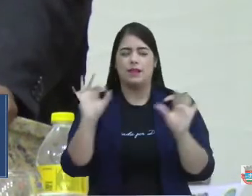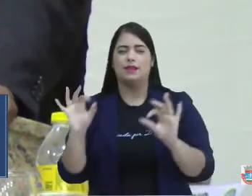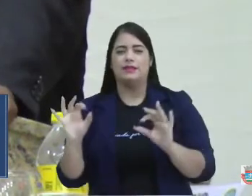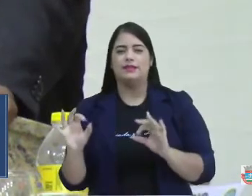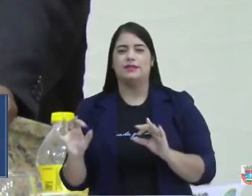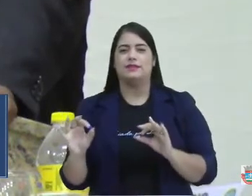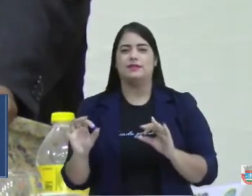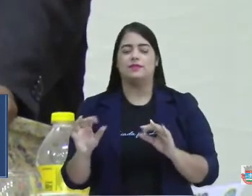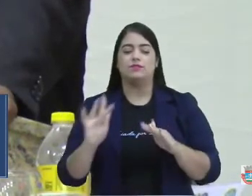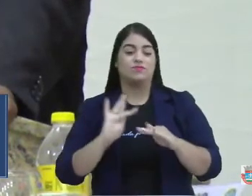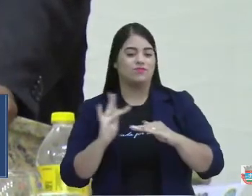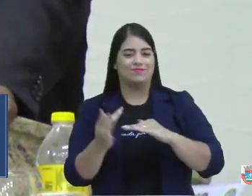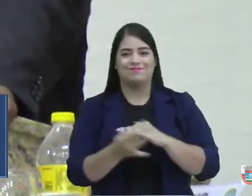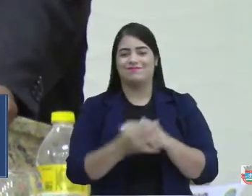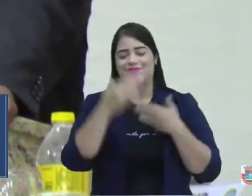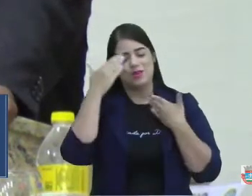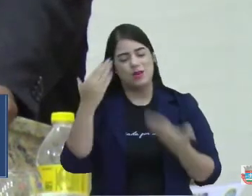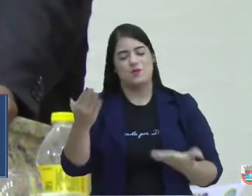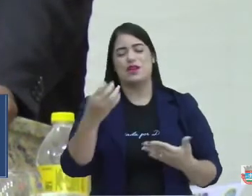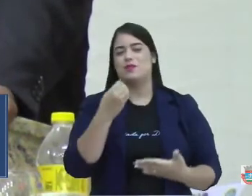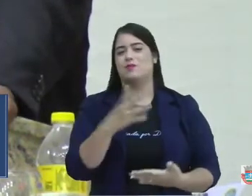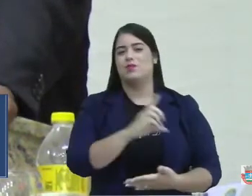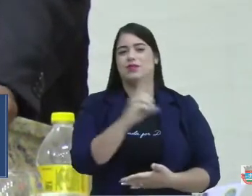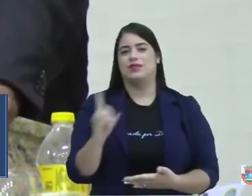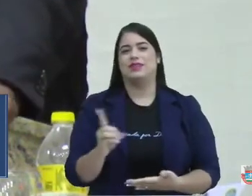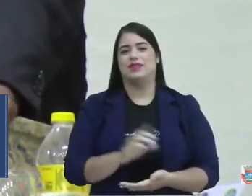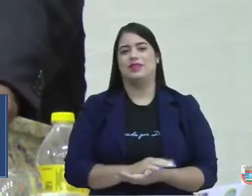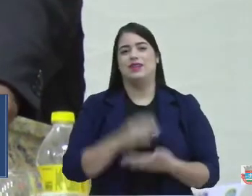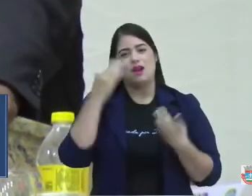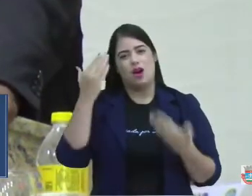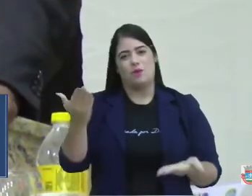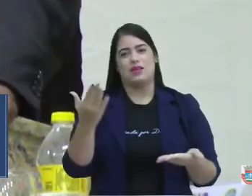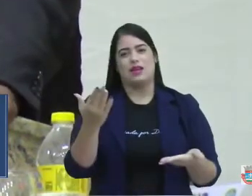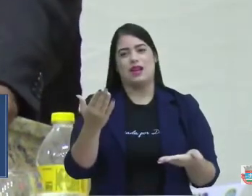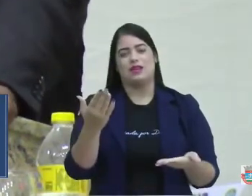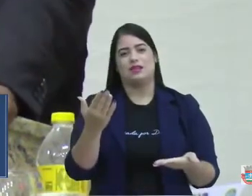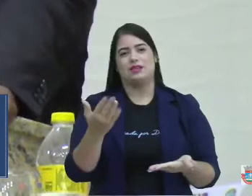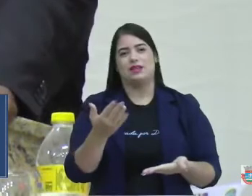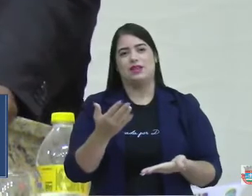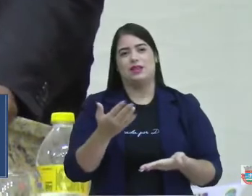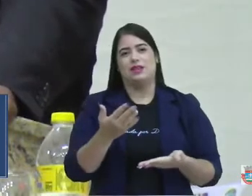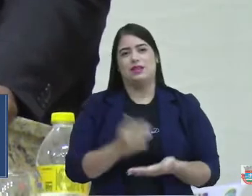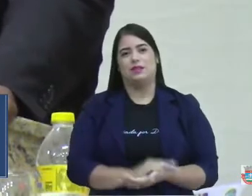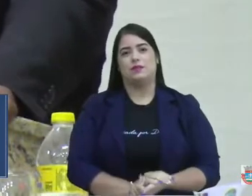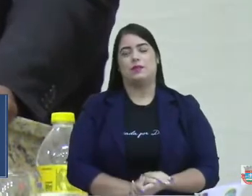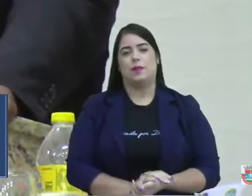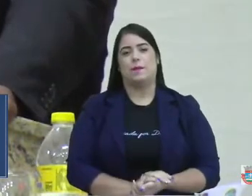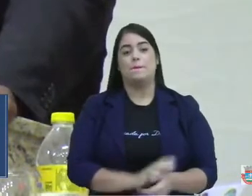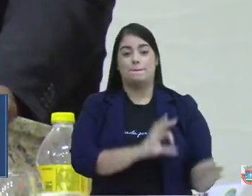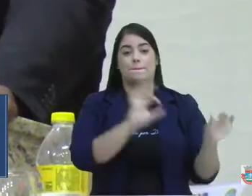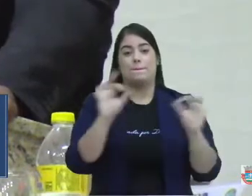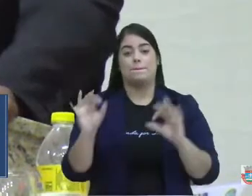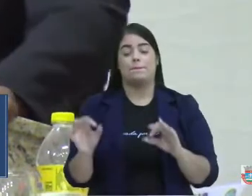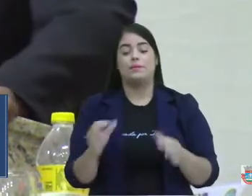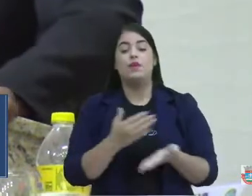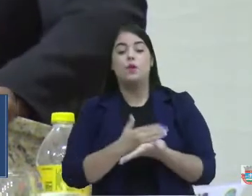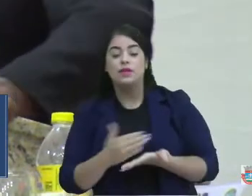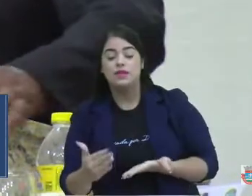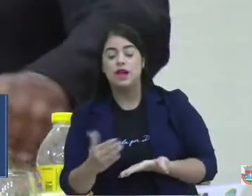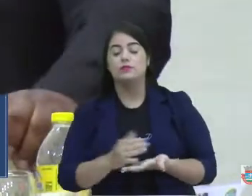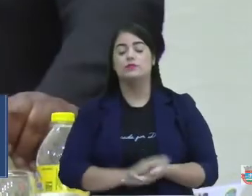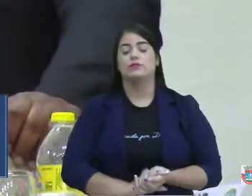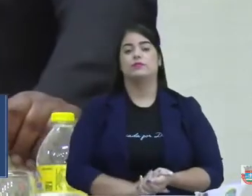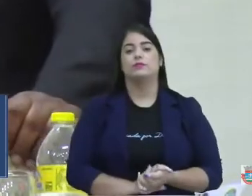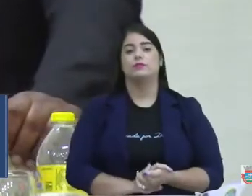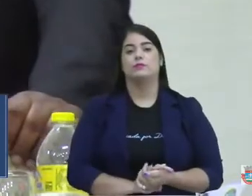redes sociais, muito obrigado, nosso bom dia, obrigado pelo carinho da audiência. Quero iniciar